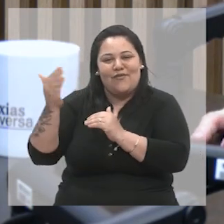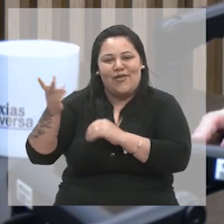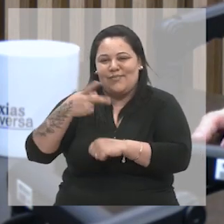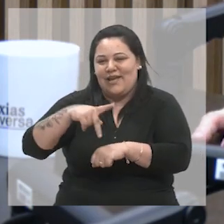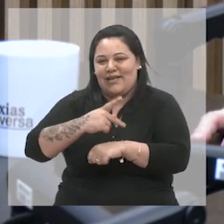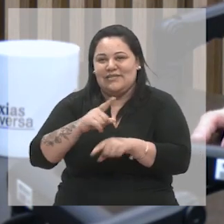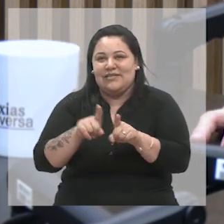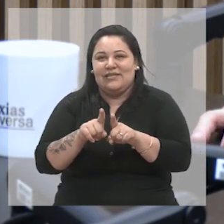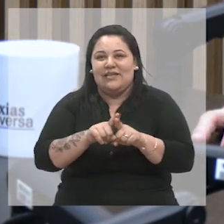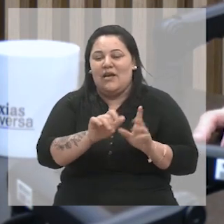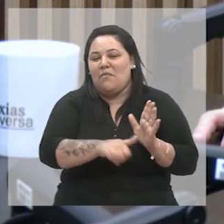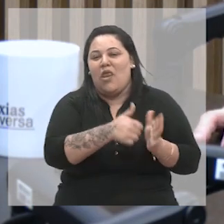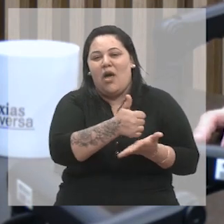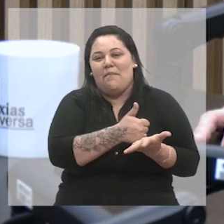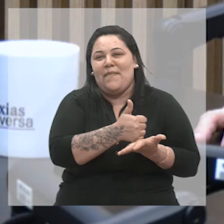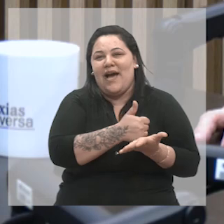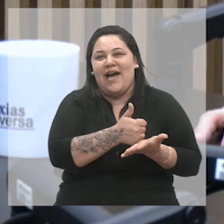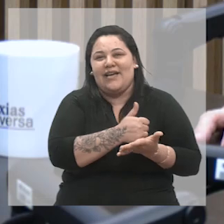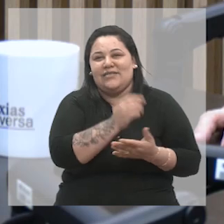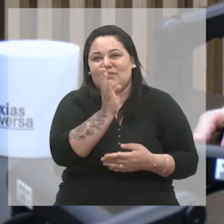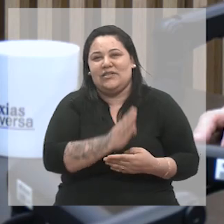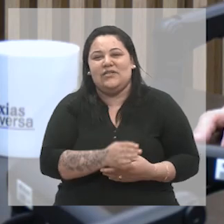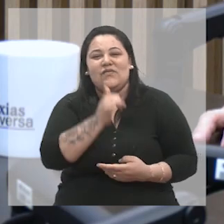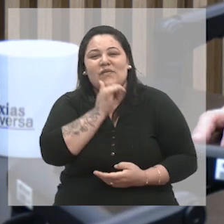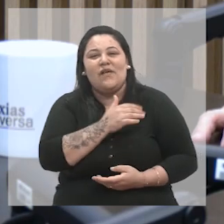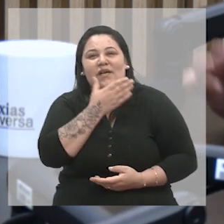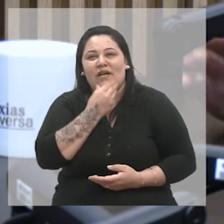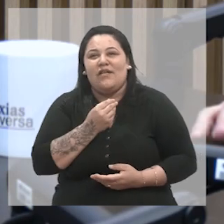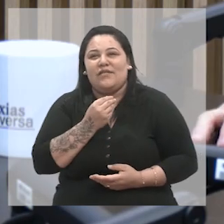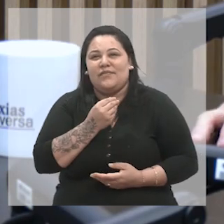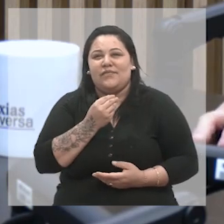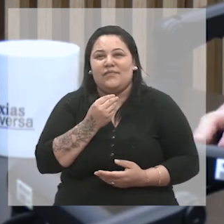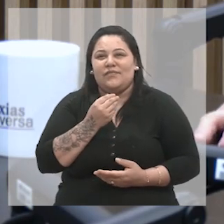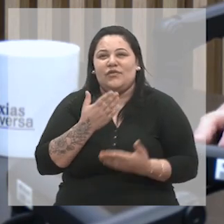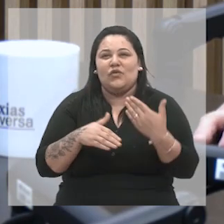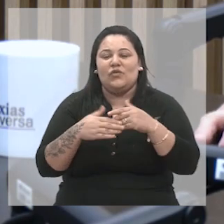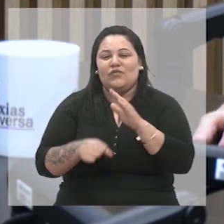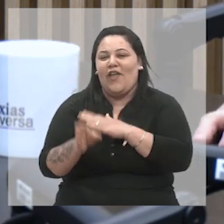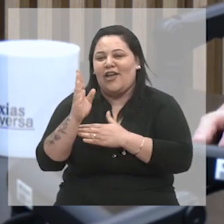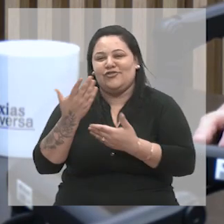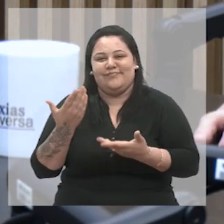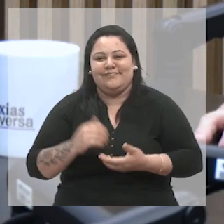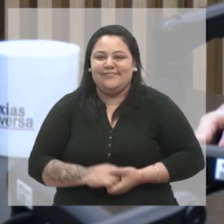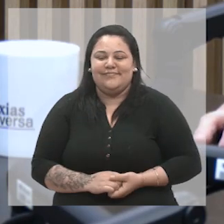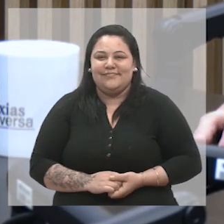tudo para fora. As melhores, hoje a base da seleção brasileira, tanto feminino como masculino, está todo na Europa.